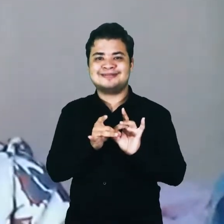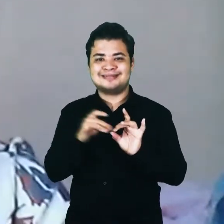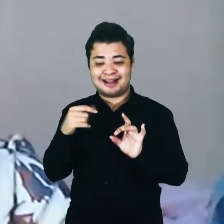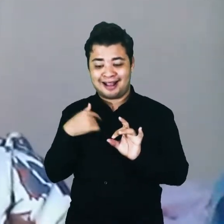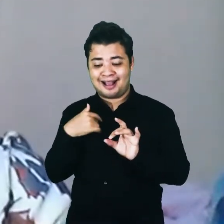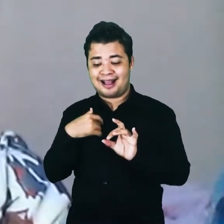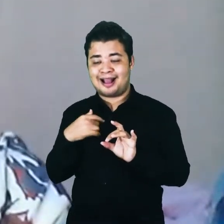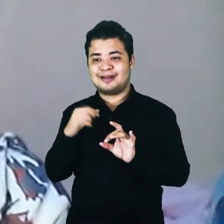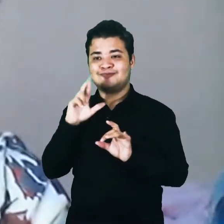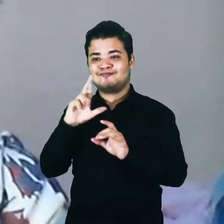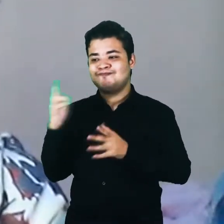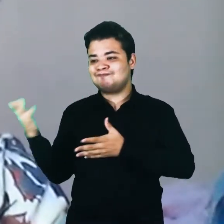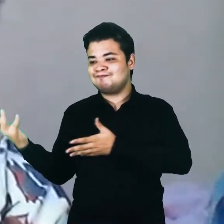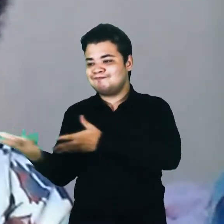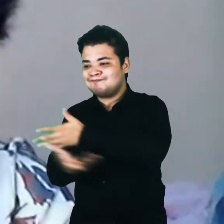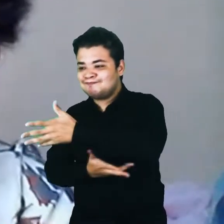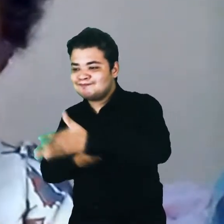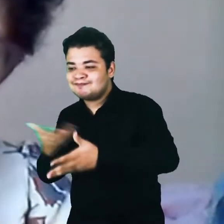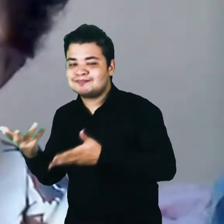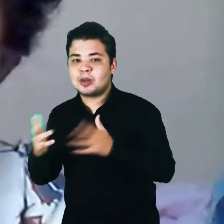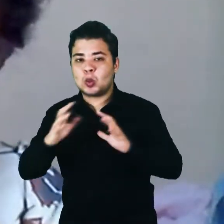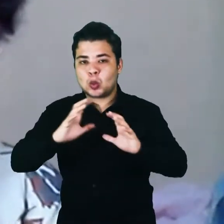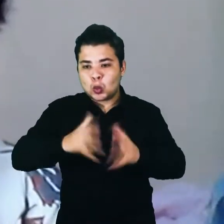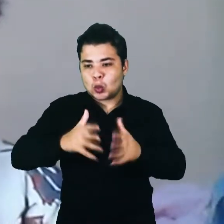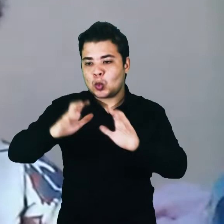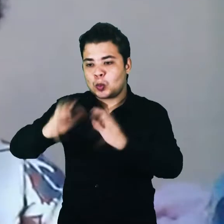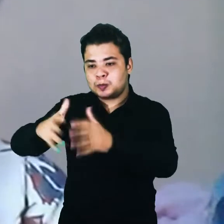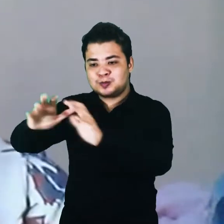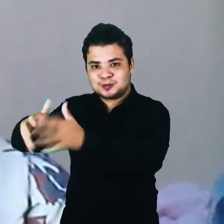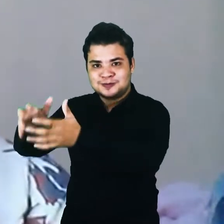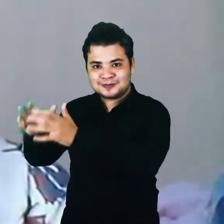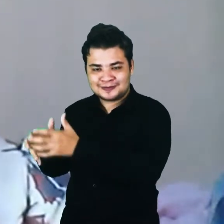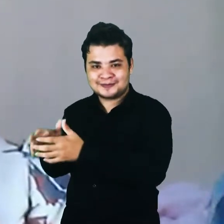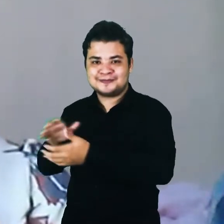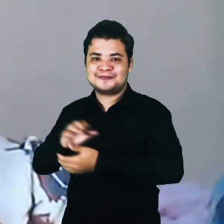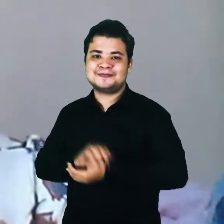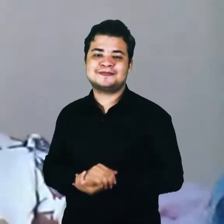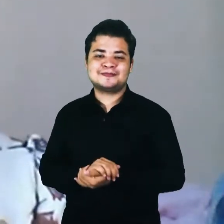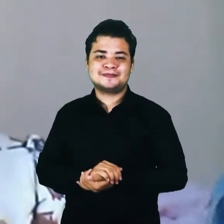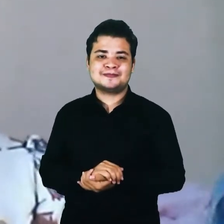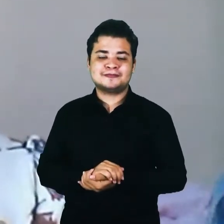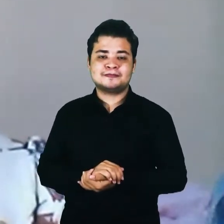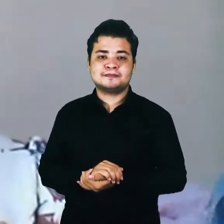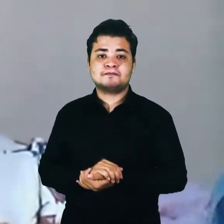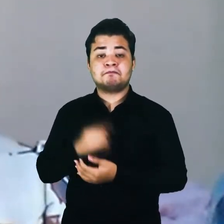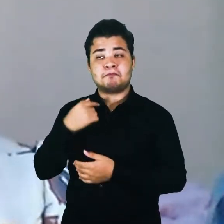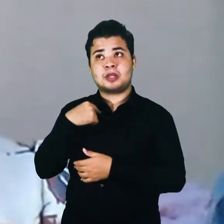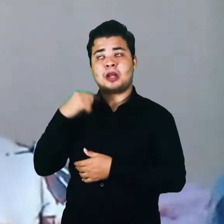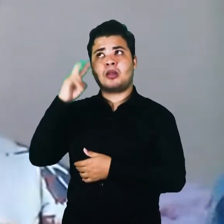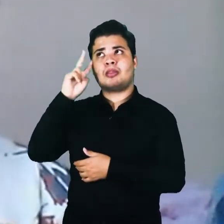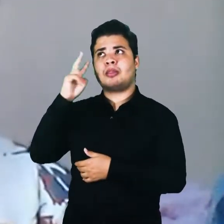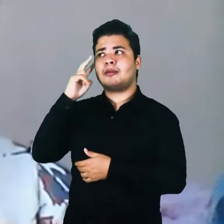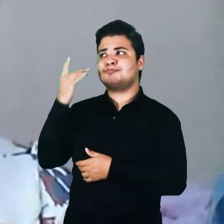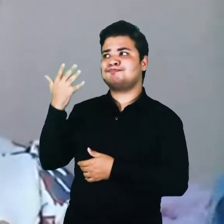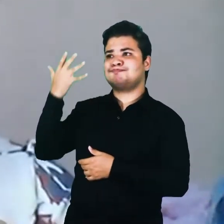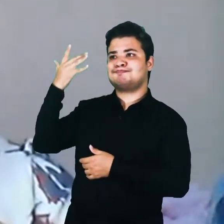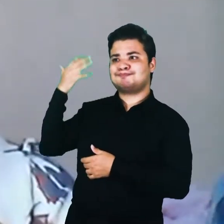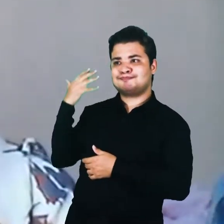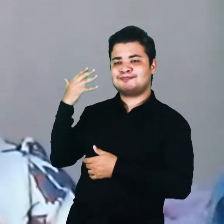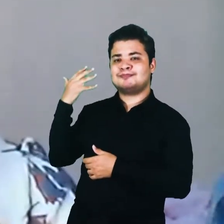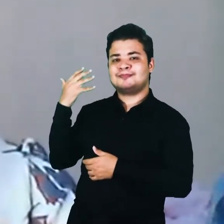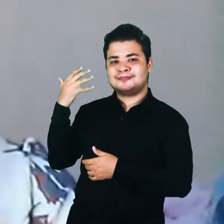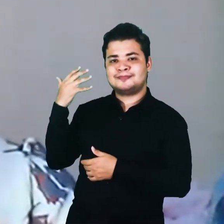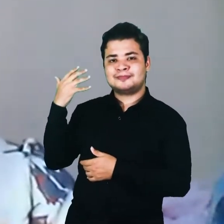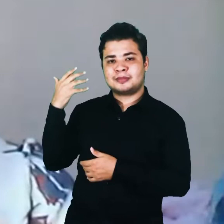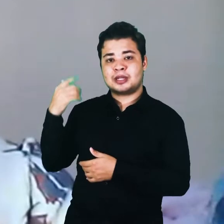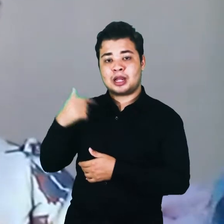dessa conversa com as equipes que trabalham nos herbários. E eu lembro perfeitamente